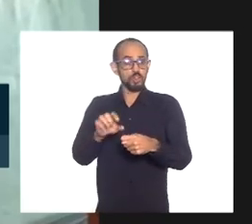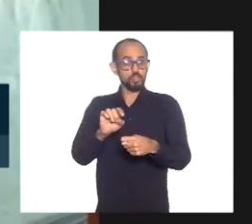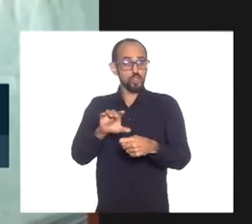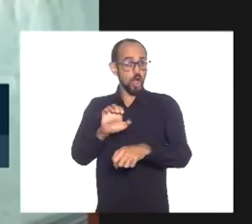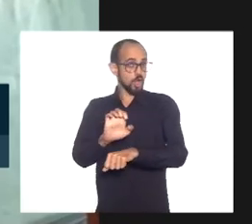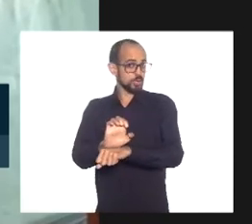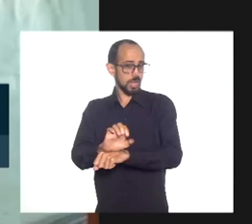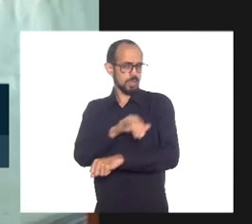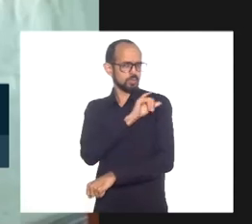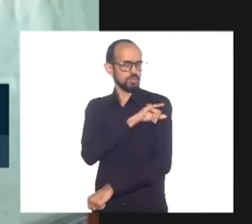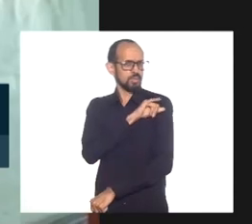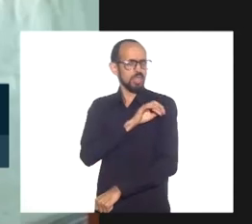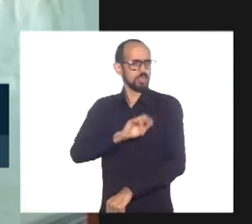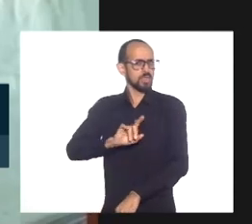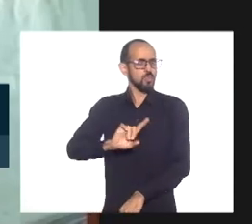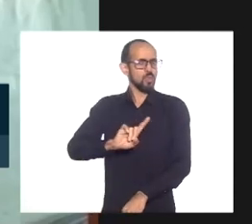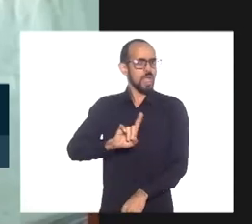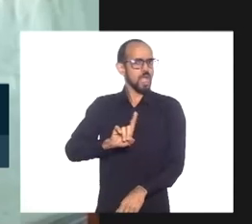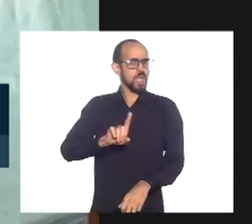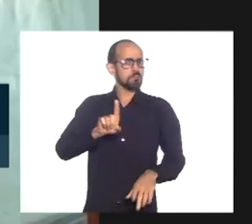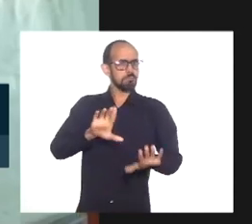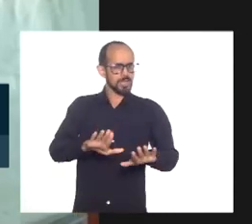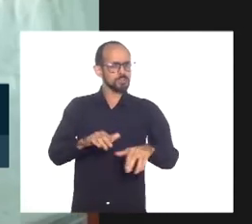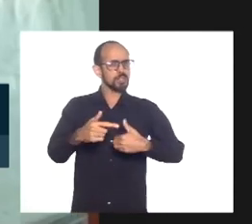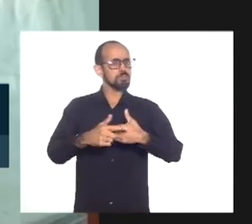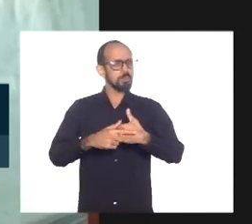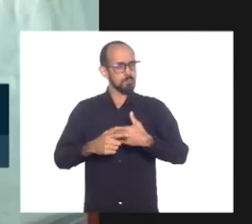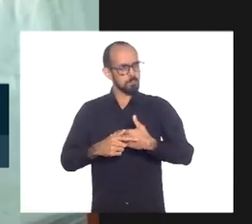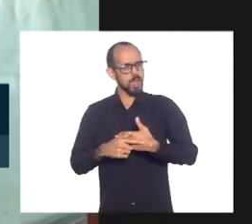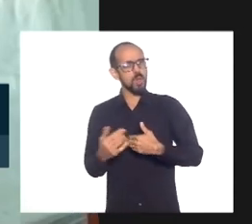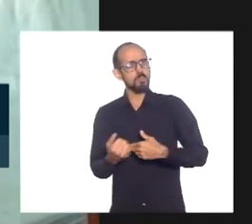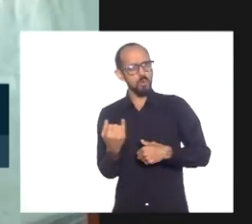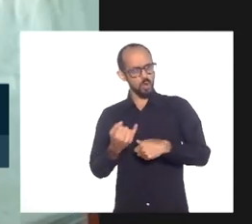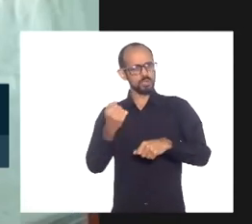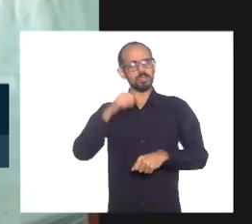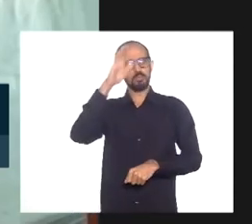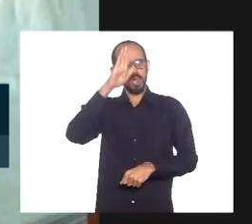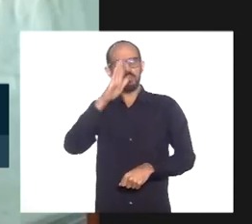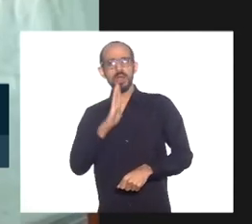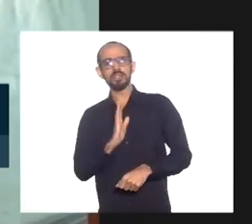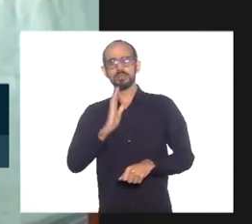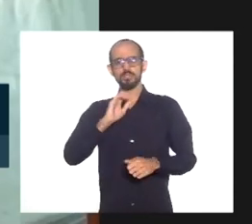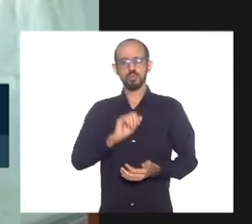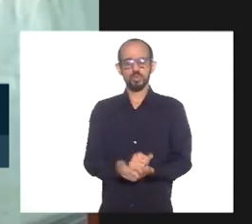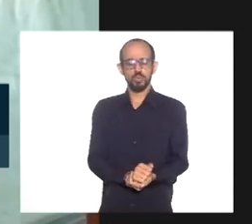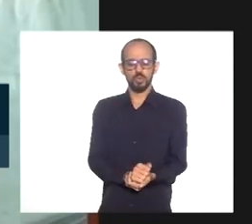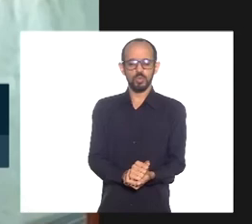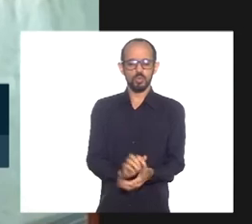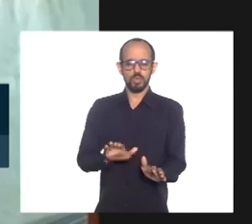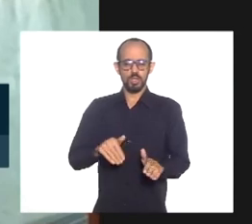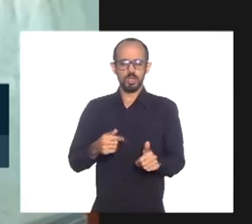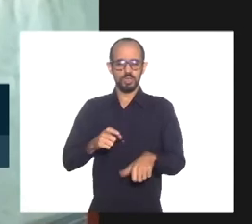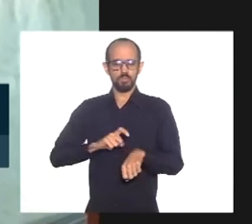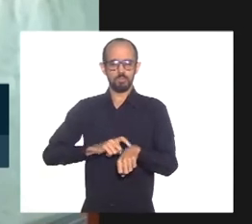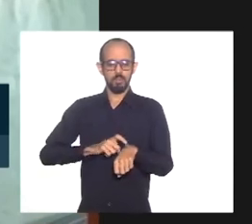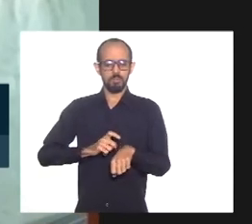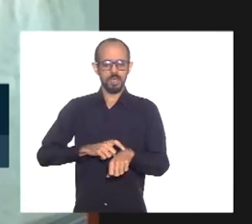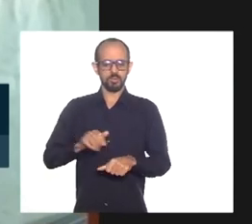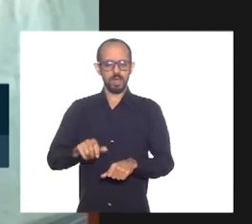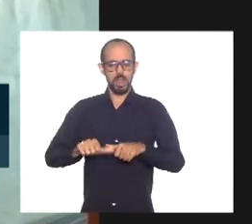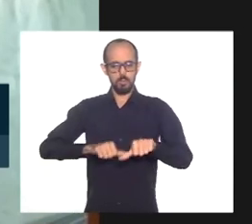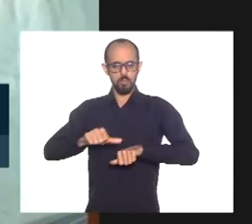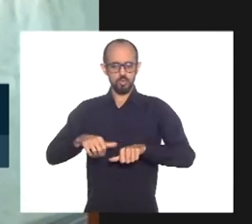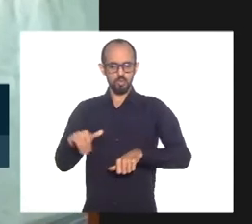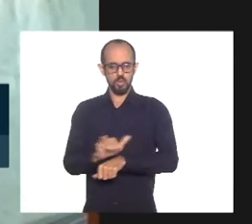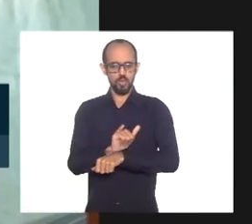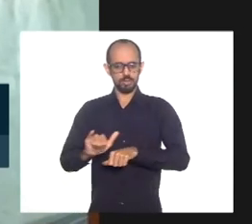pelo Estado do Rio de Janeiro, mas ela desempenha um papel muito importante para o Brasil. E, na medida em que ela mudou a sua